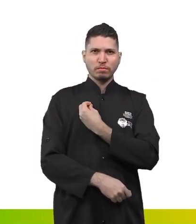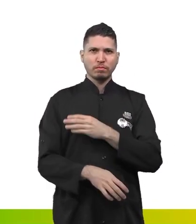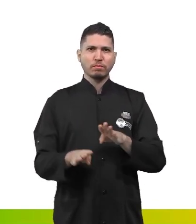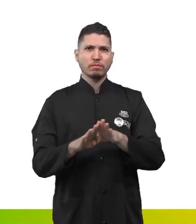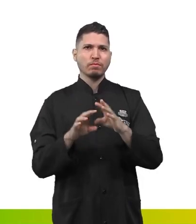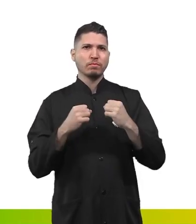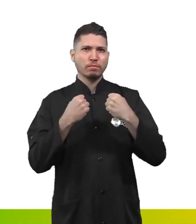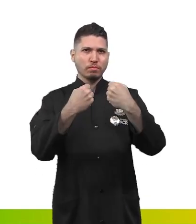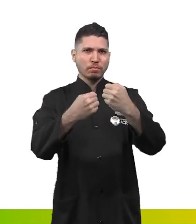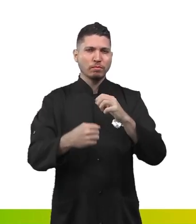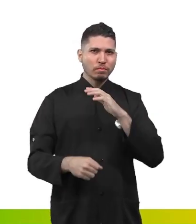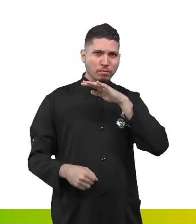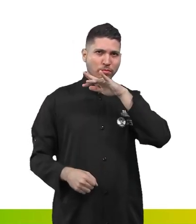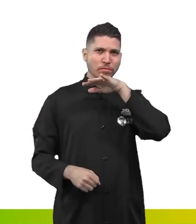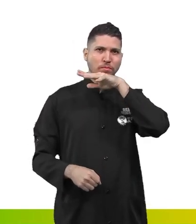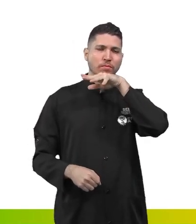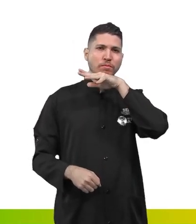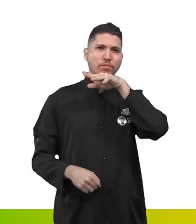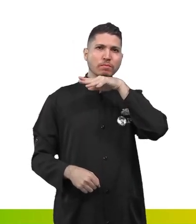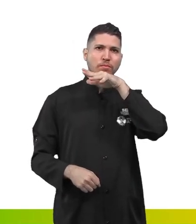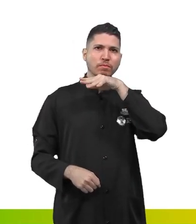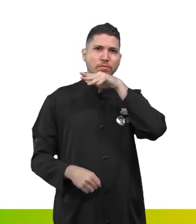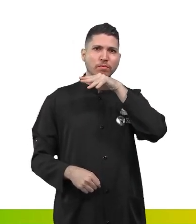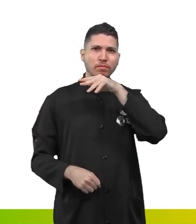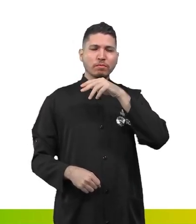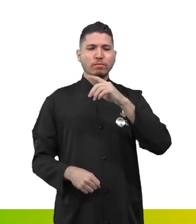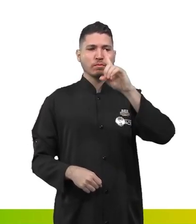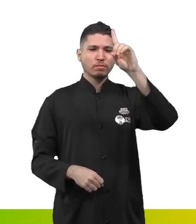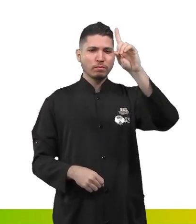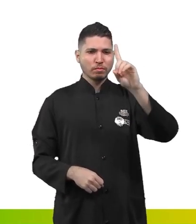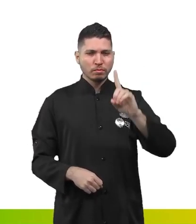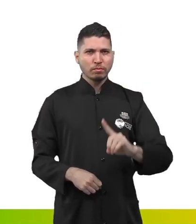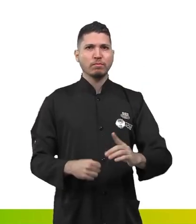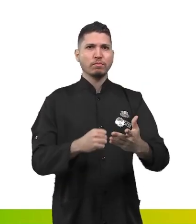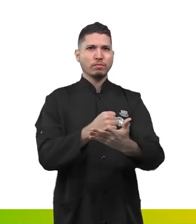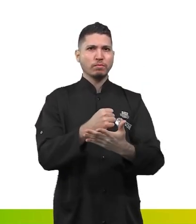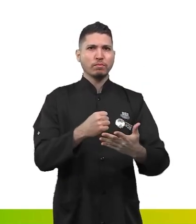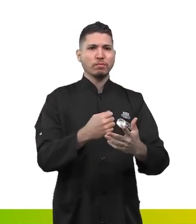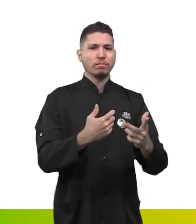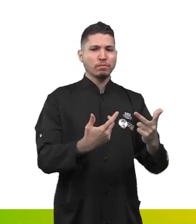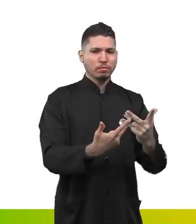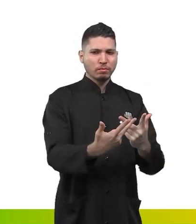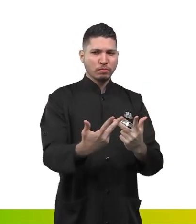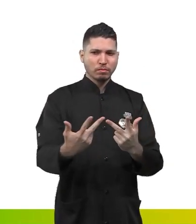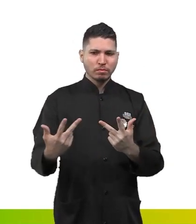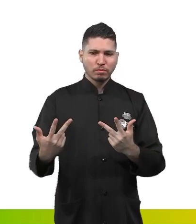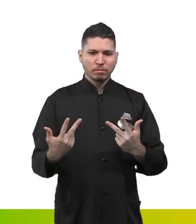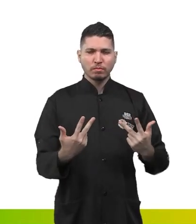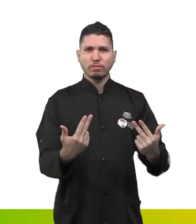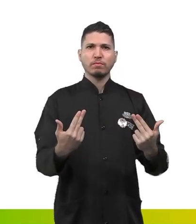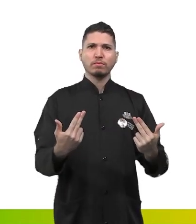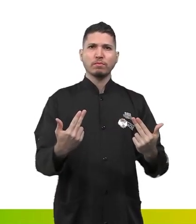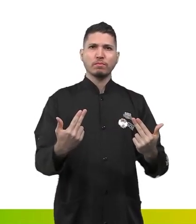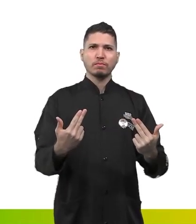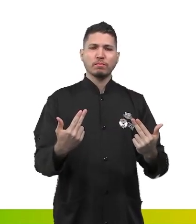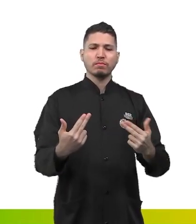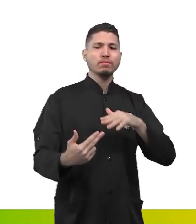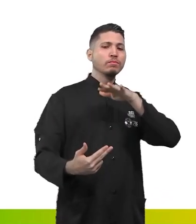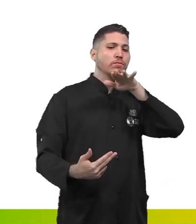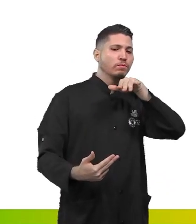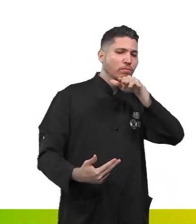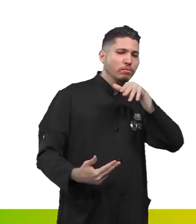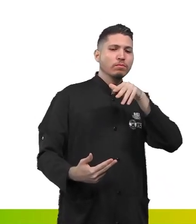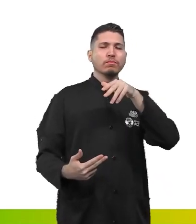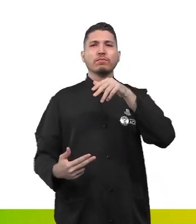animais têm que ter os mesmos direitos básicos que os seres humanos. Então, tanto o